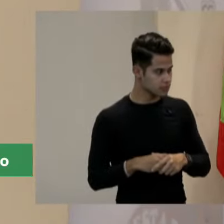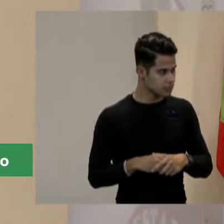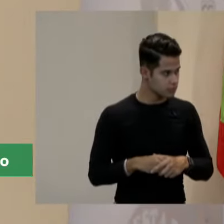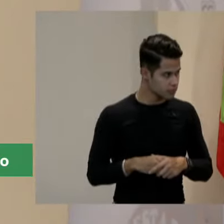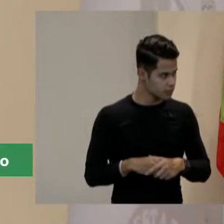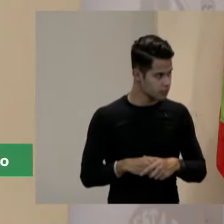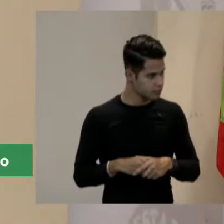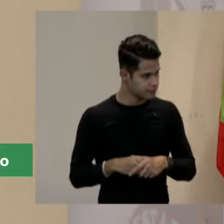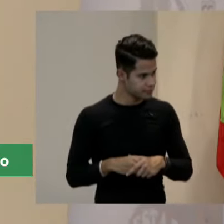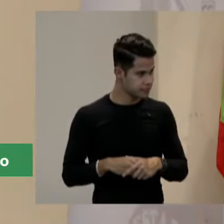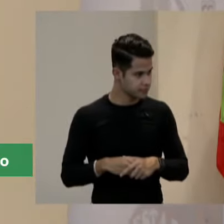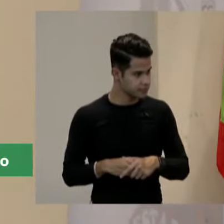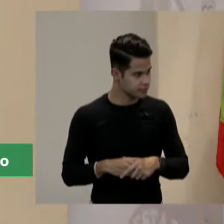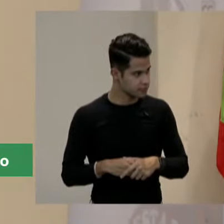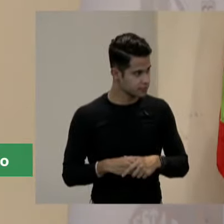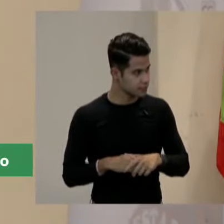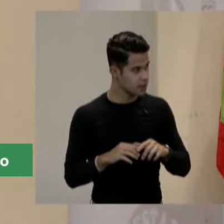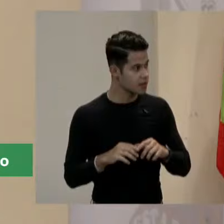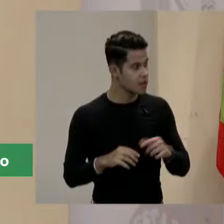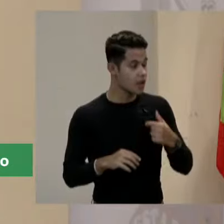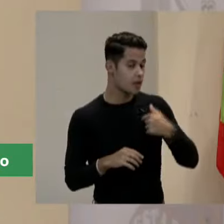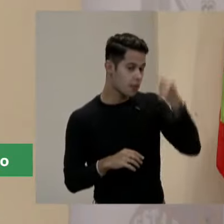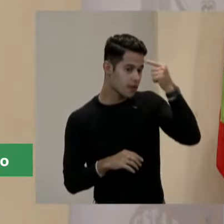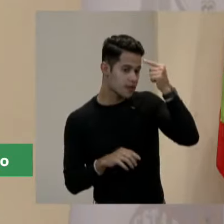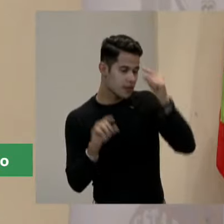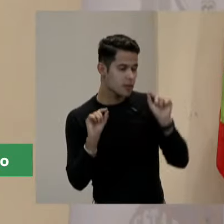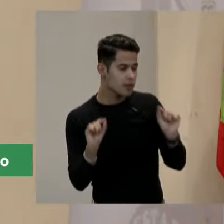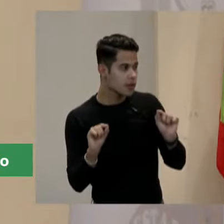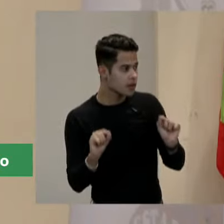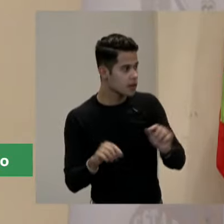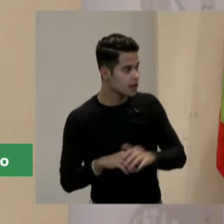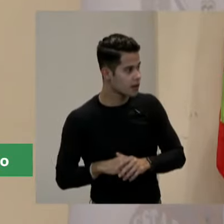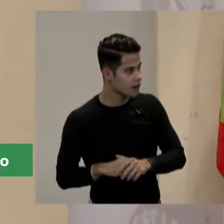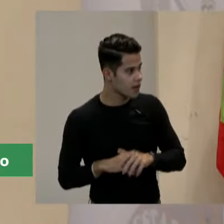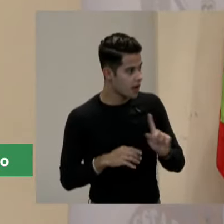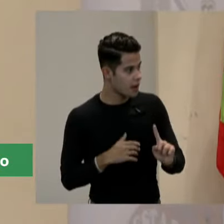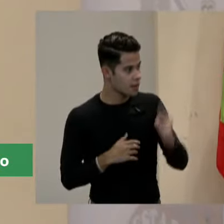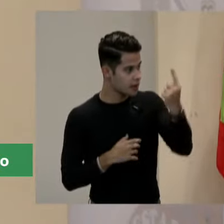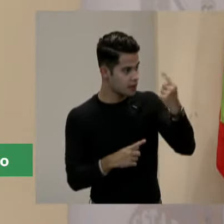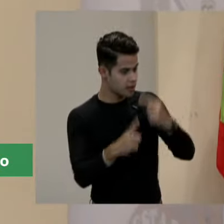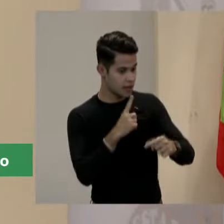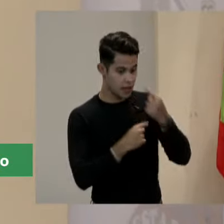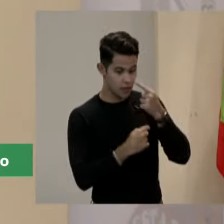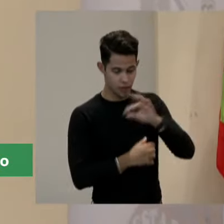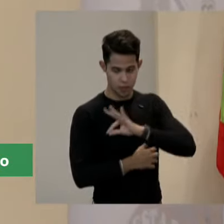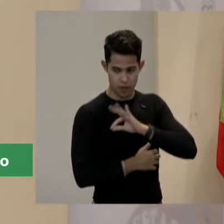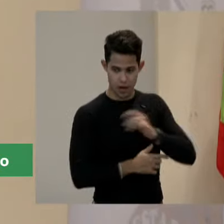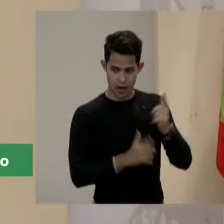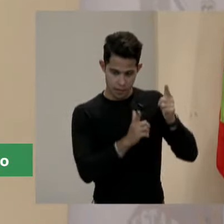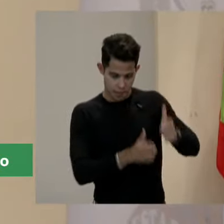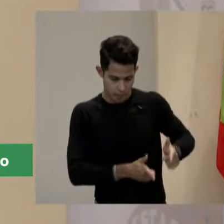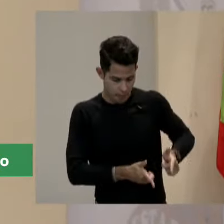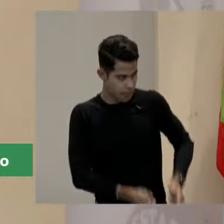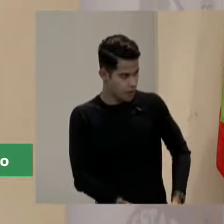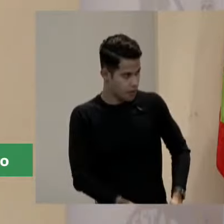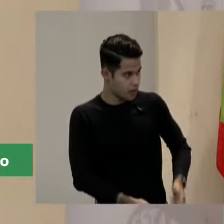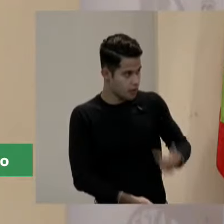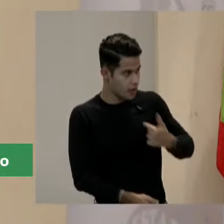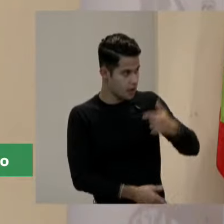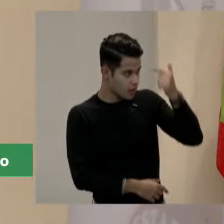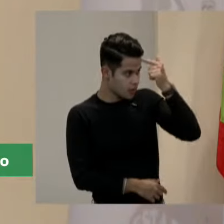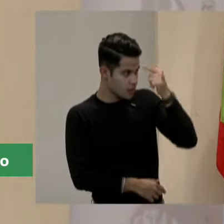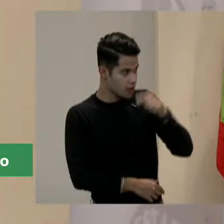encontro. E o que, que eu pensei? A primeira vez que eu vi um policial armado foi ali. E eu pensei, vocês não